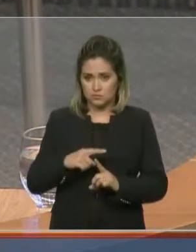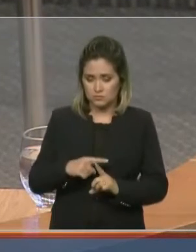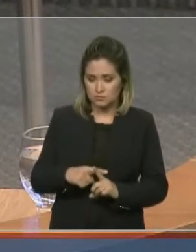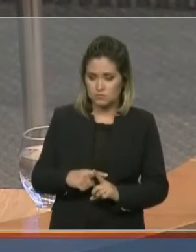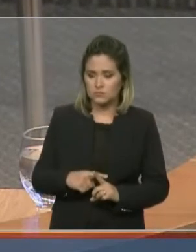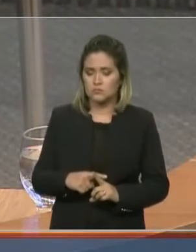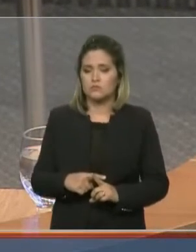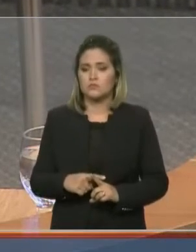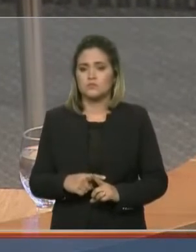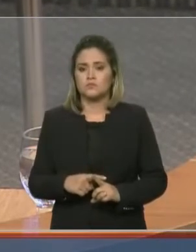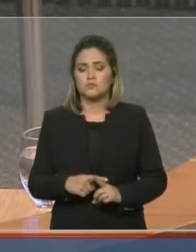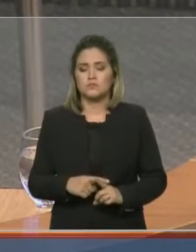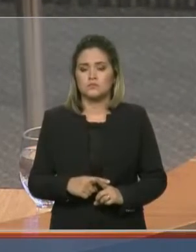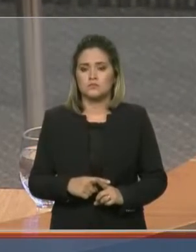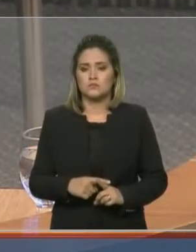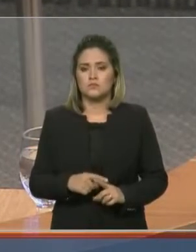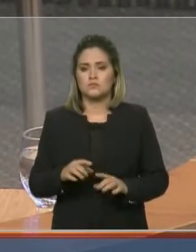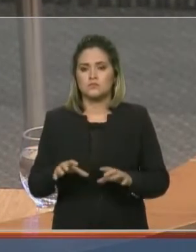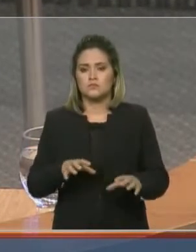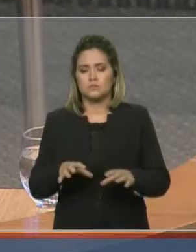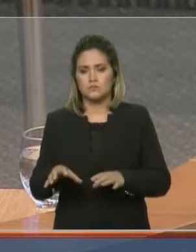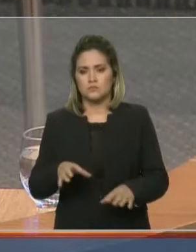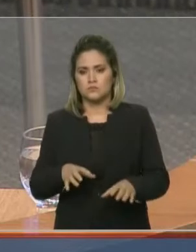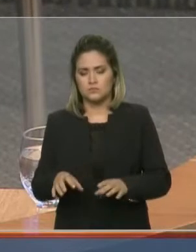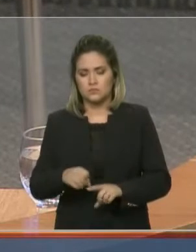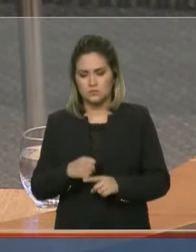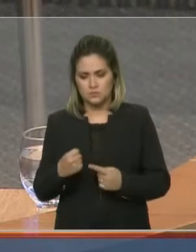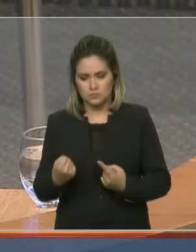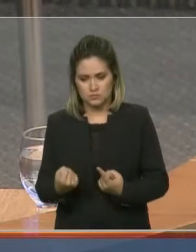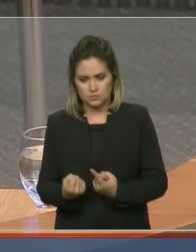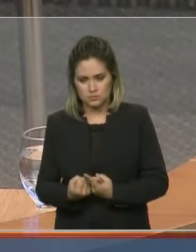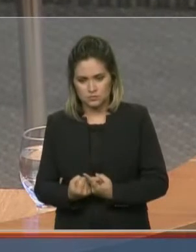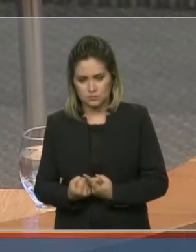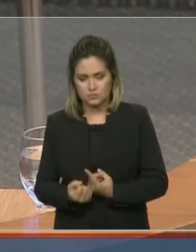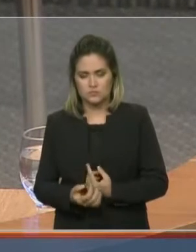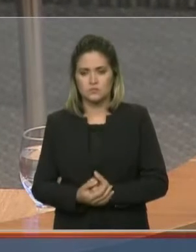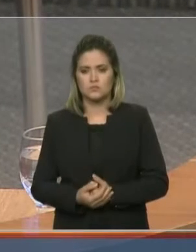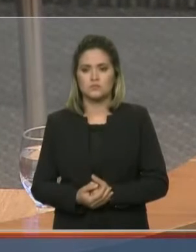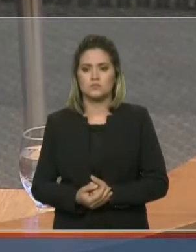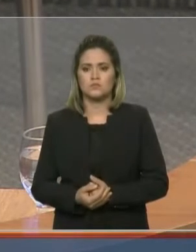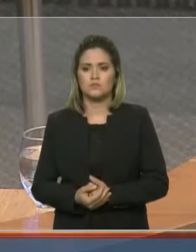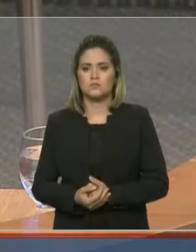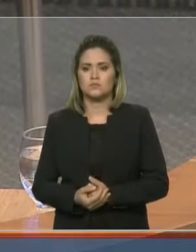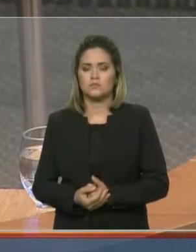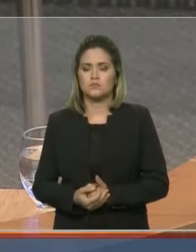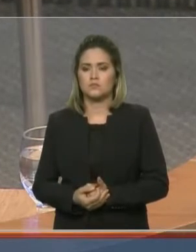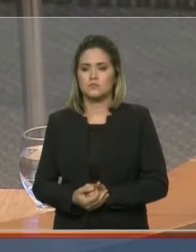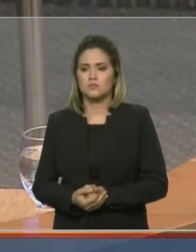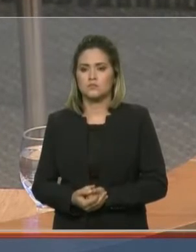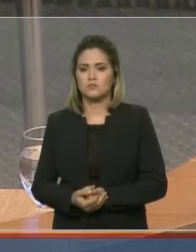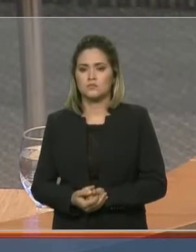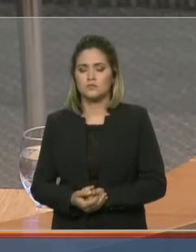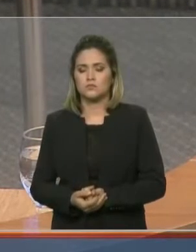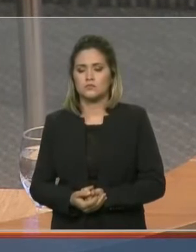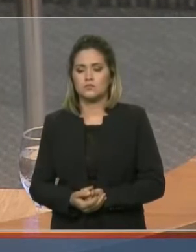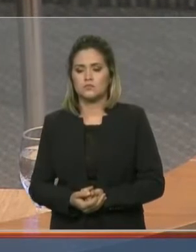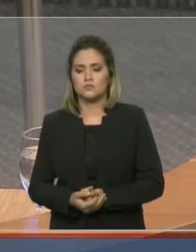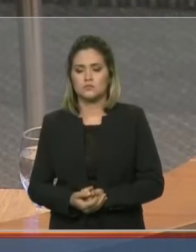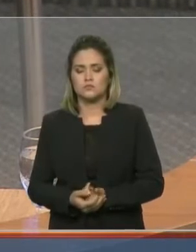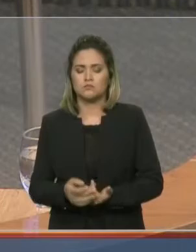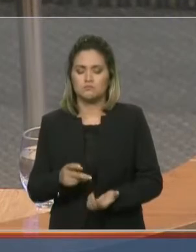com estes movimentos sociais que manifestam pleno descontentamento com a dura